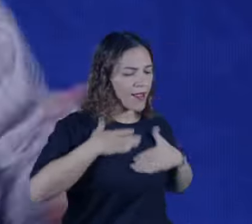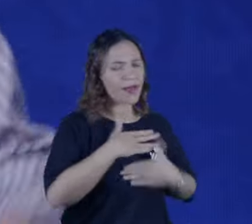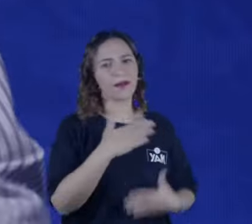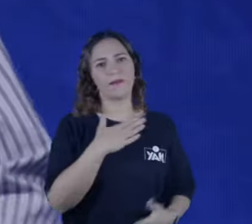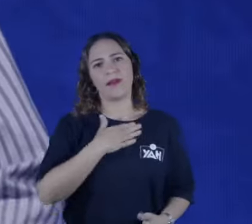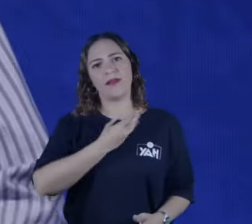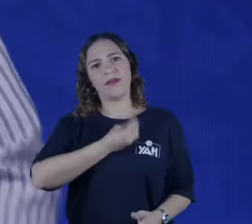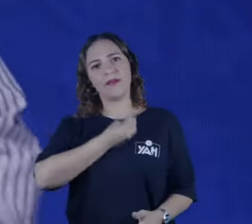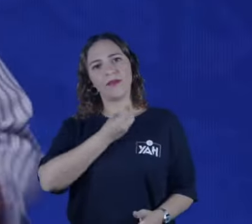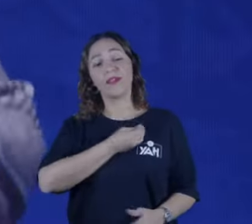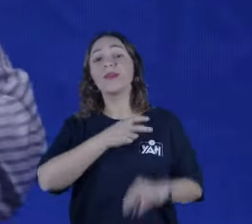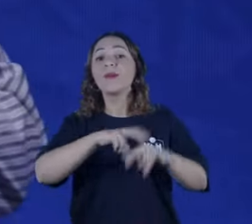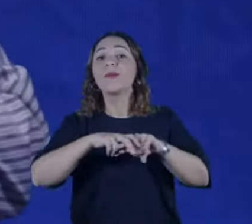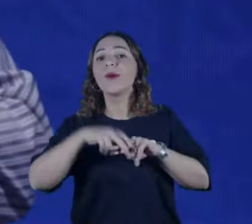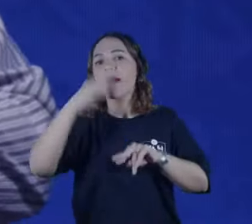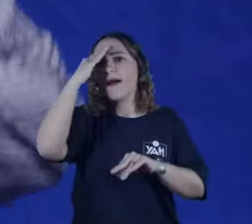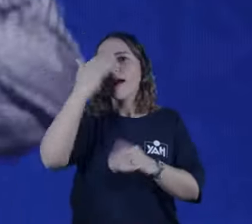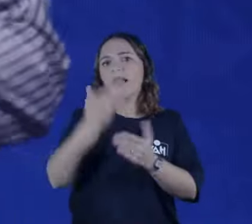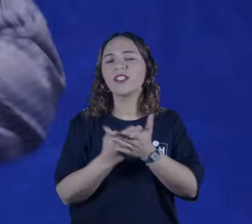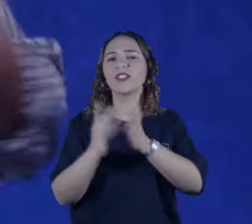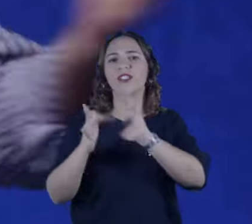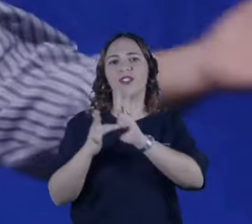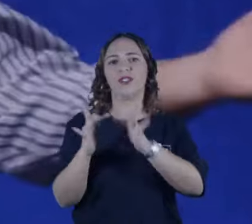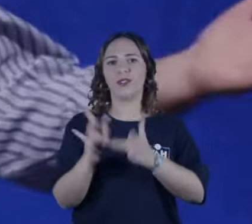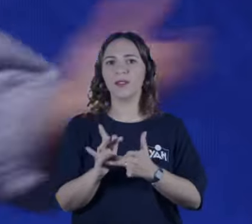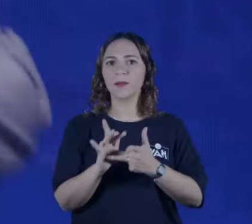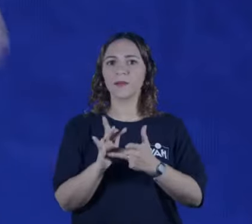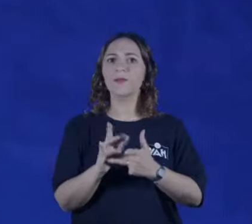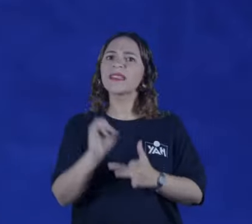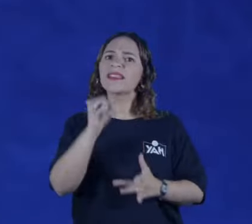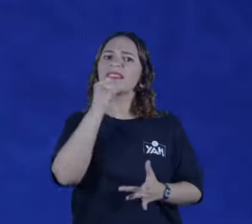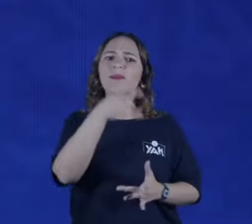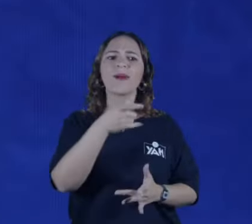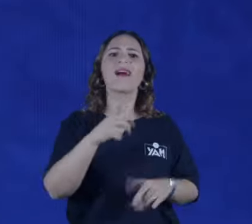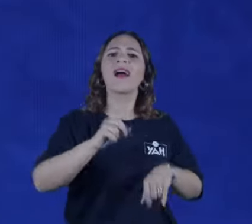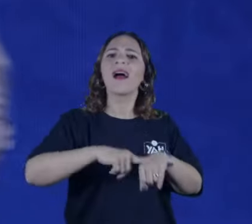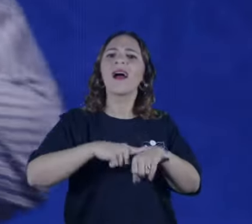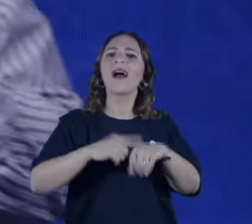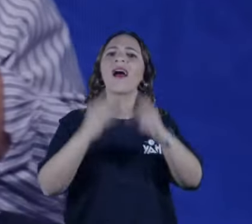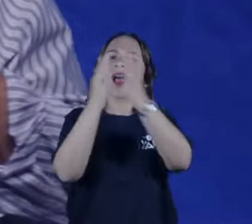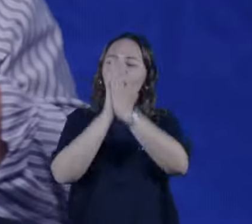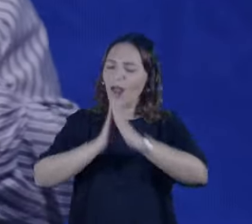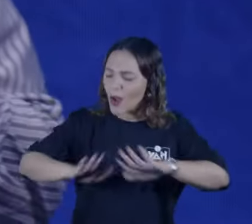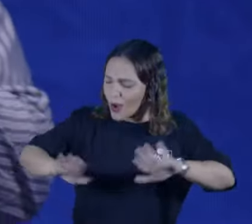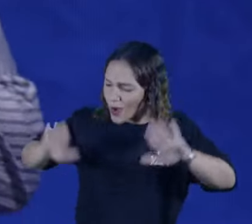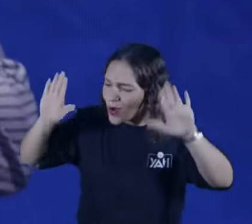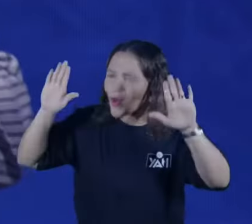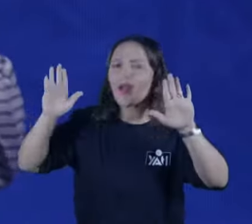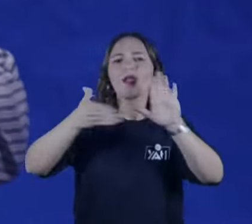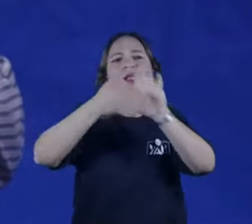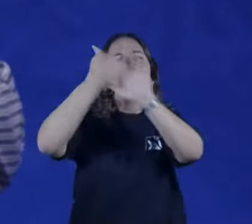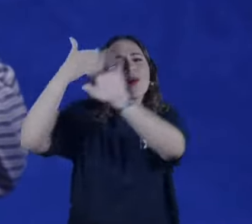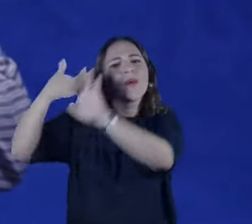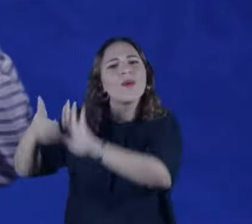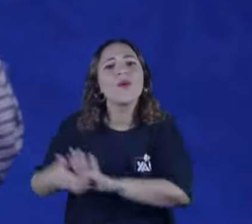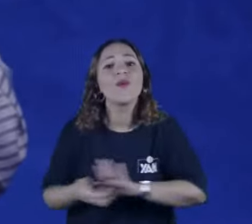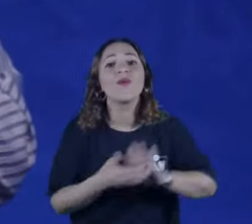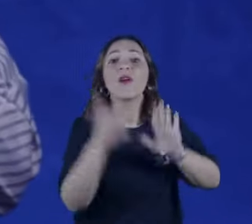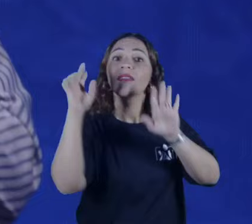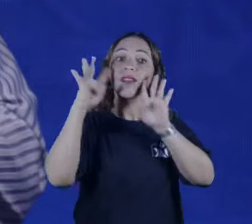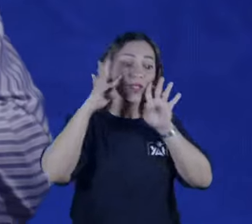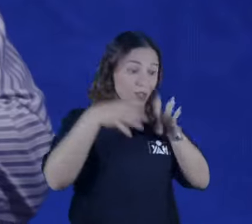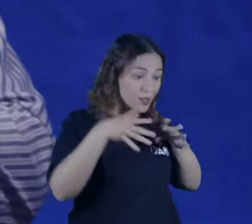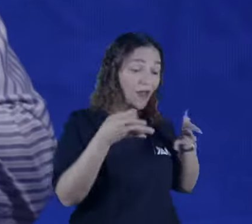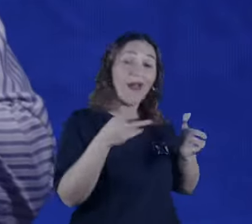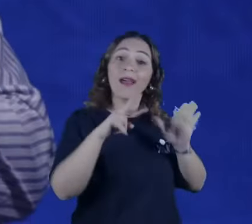Deus por meio de Jesus. Amém? Quando alguém está louvando aqui, está oferecendo sacrifícios agradáveis a Deus.